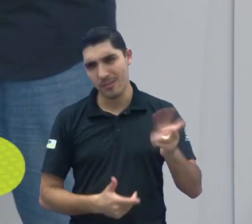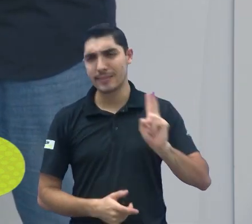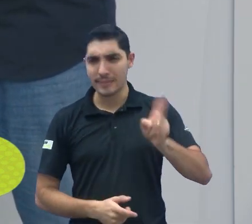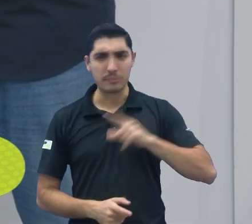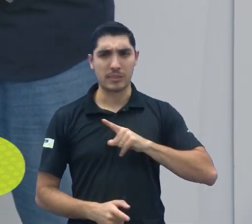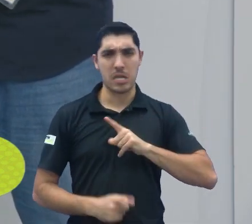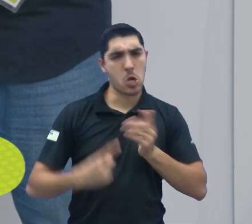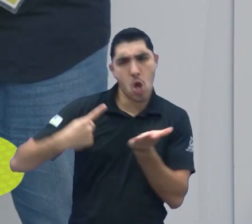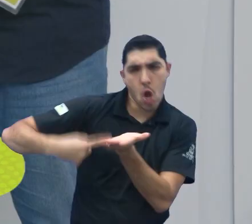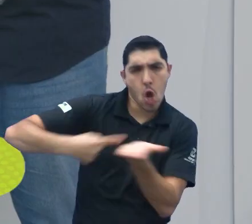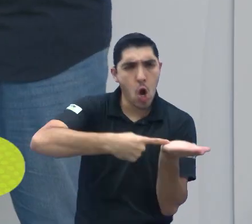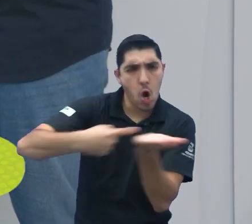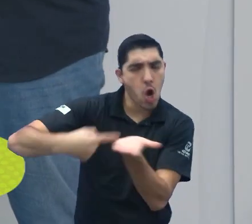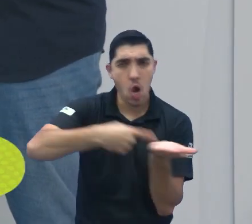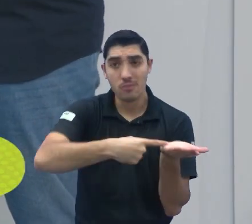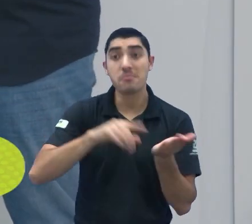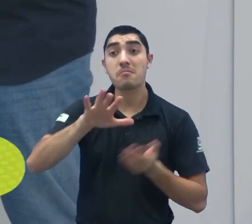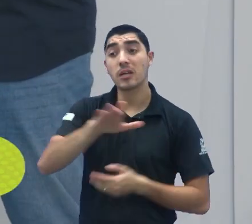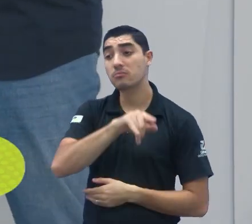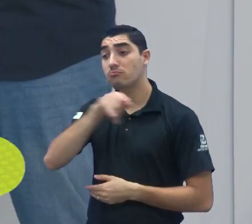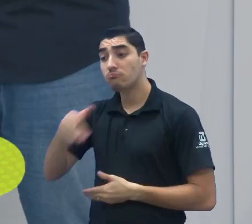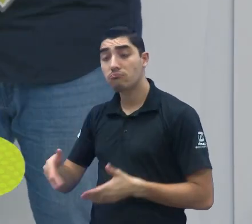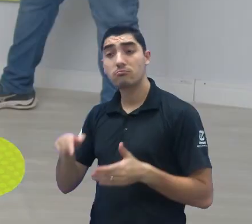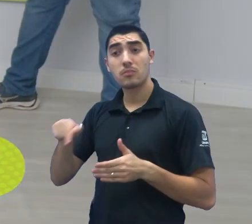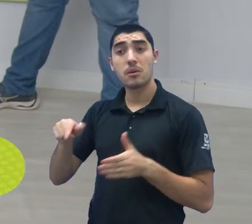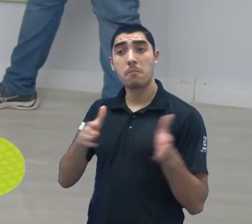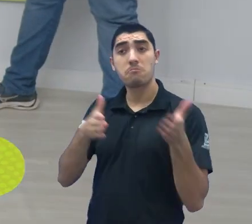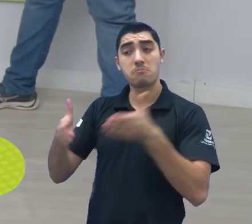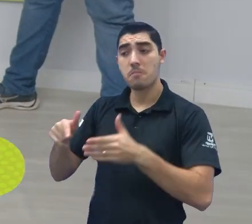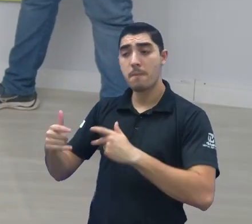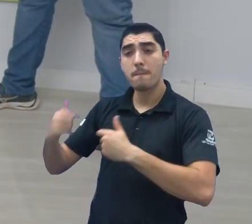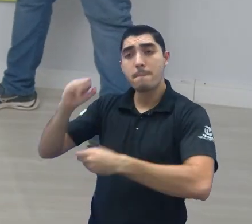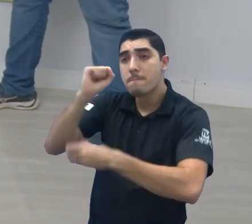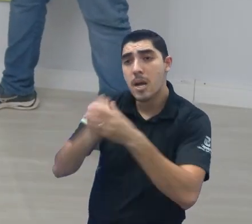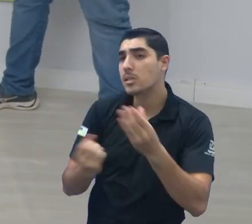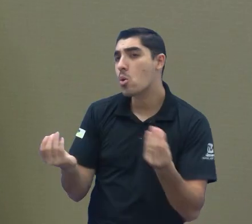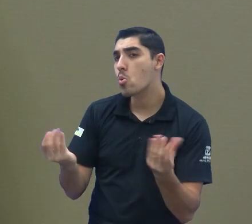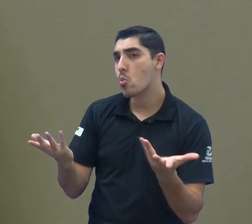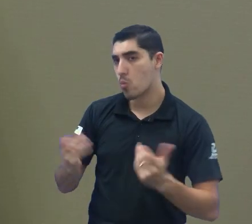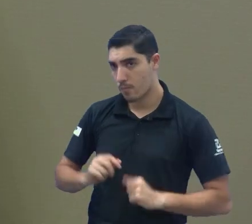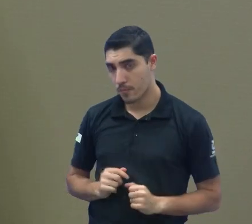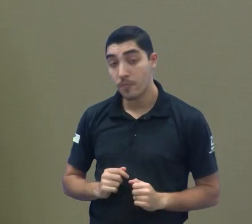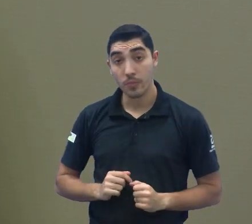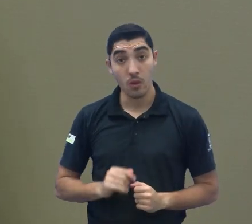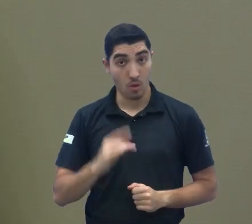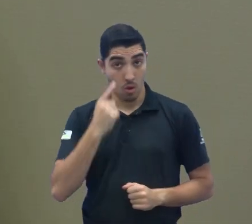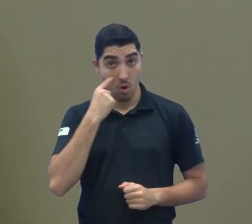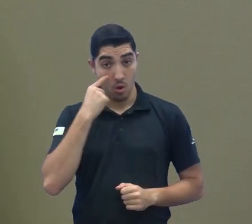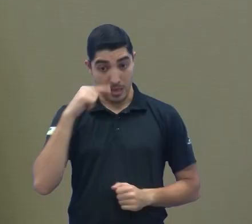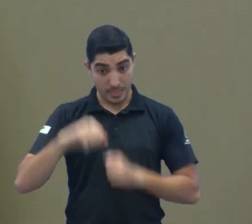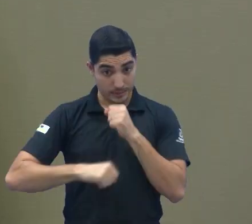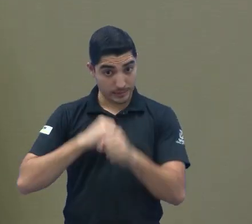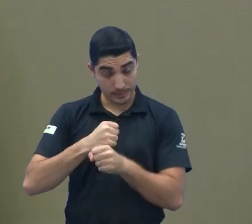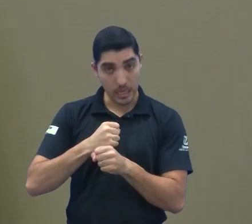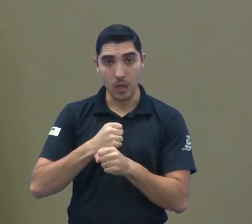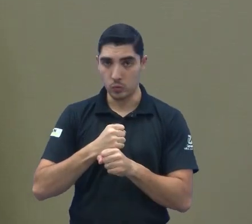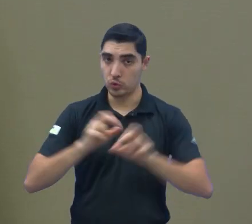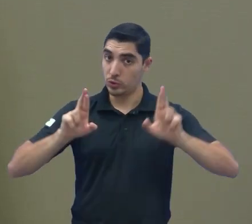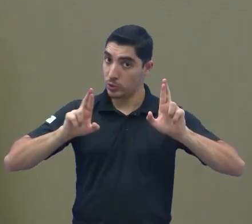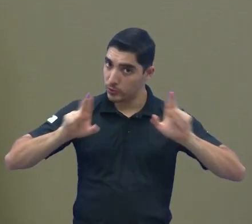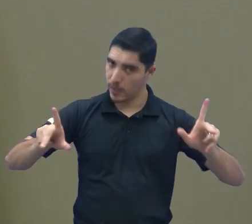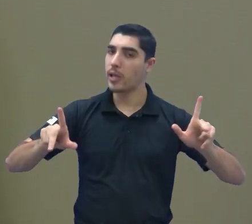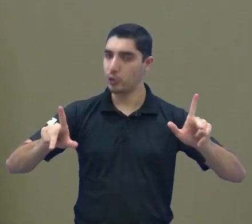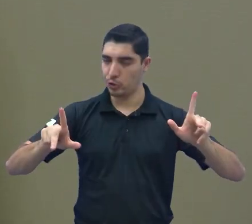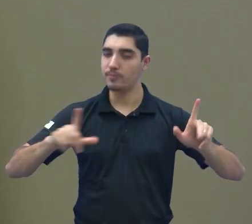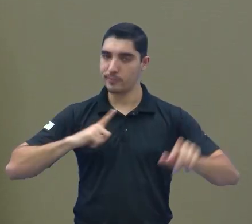negociações, como é que funcionam. No basquete feminino, conta um pouquinho para a gente como é que é. Olha, Vieira, esse ano está um ano bem diferente, mas está